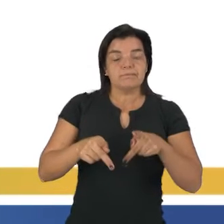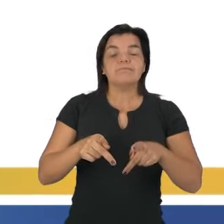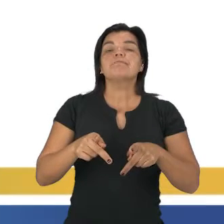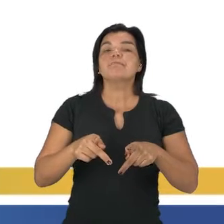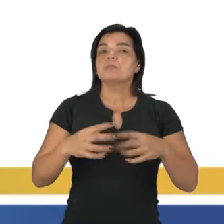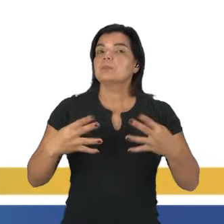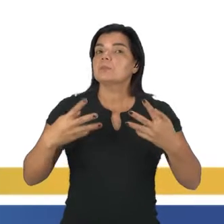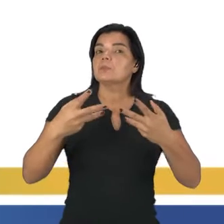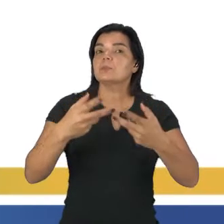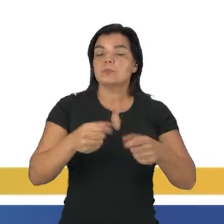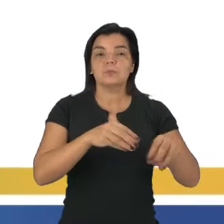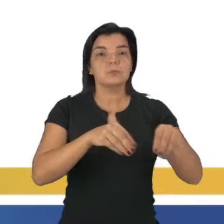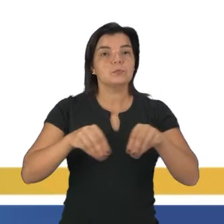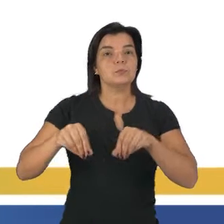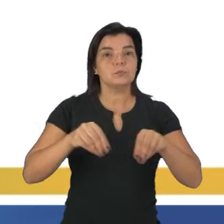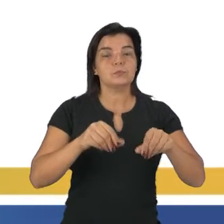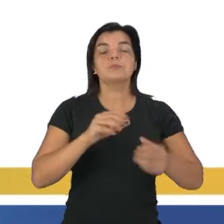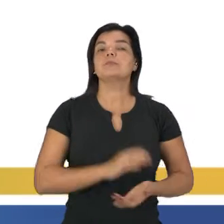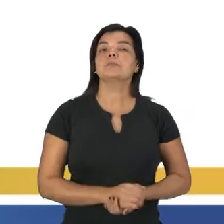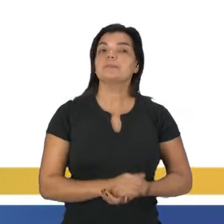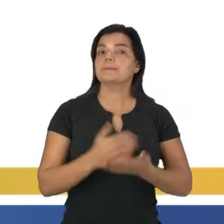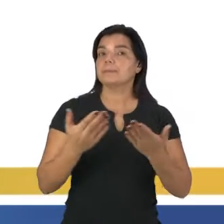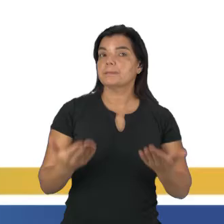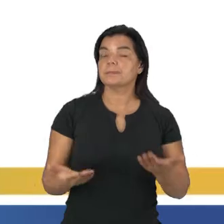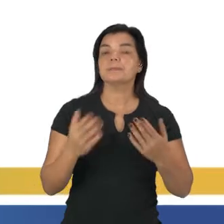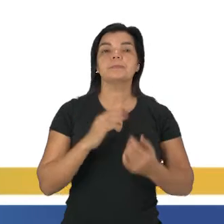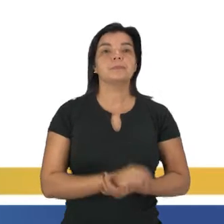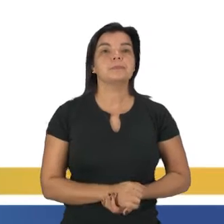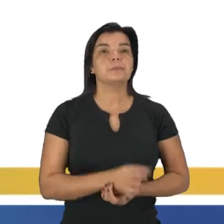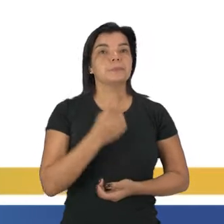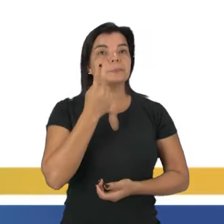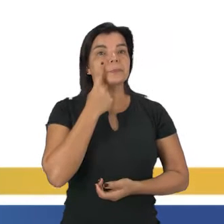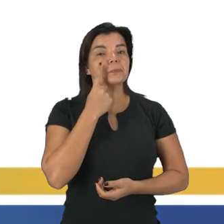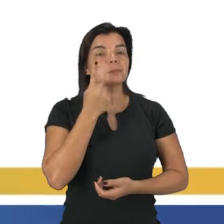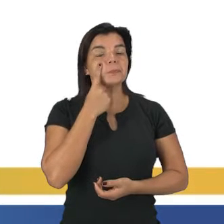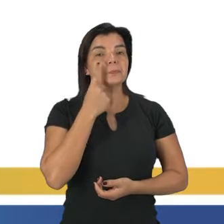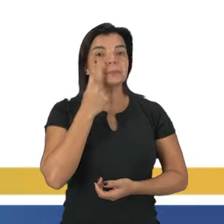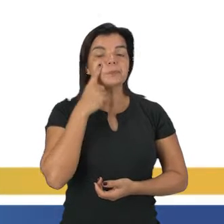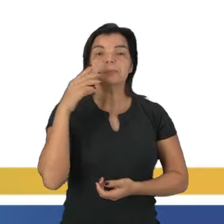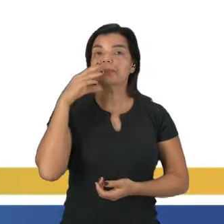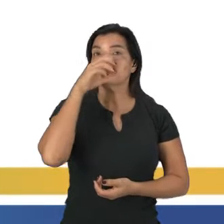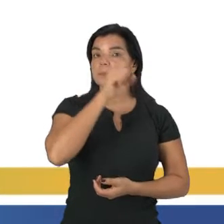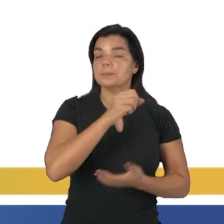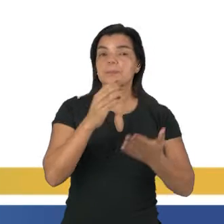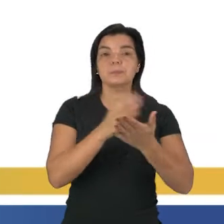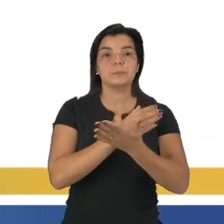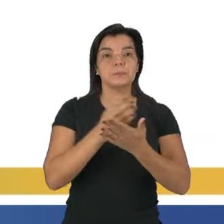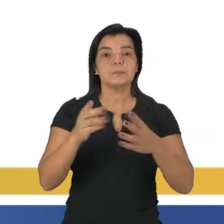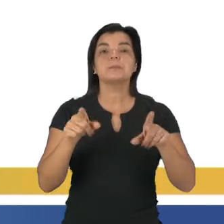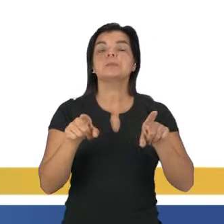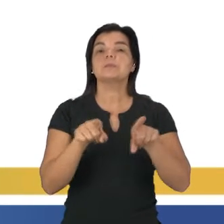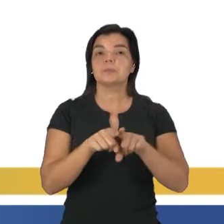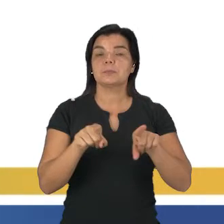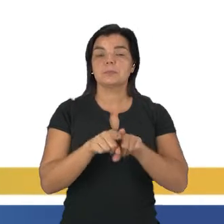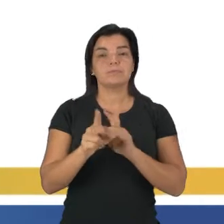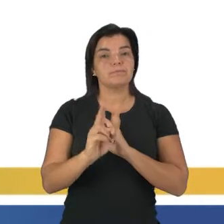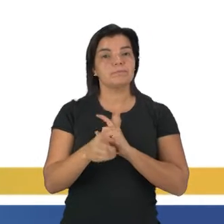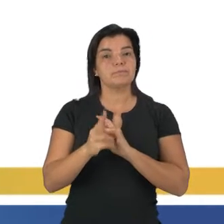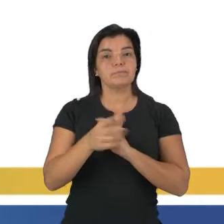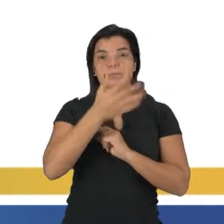ocupa todo esse território. Sendo assim, vamos observar rapidamente algum desses